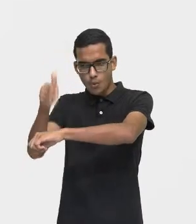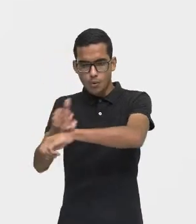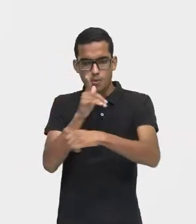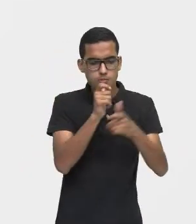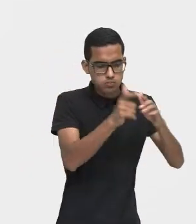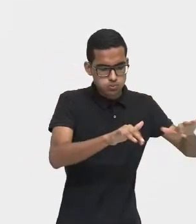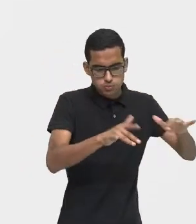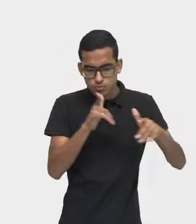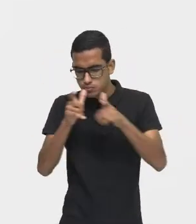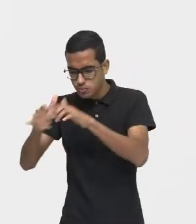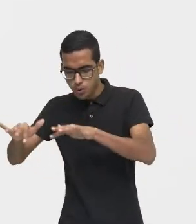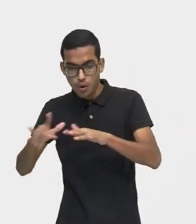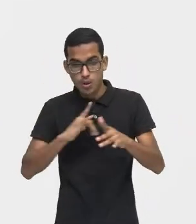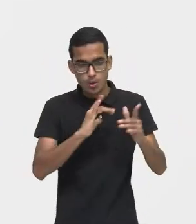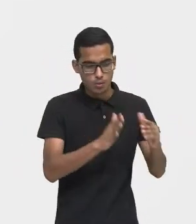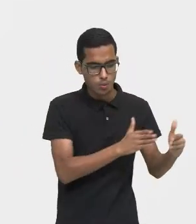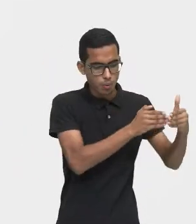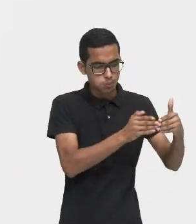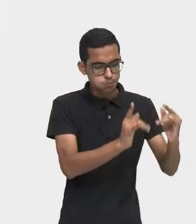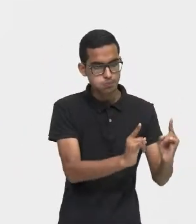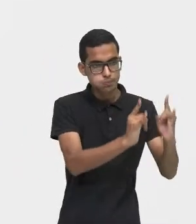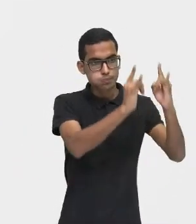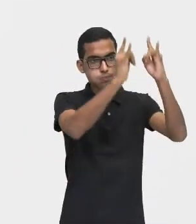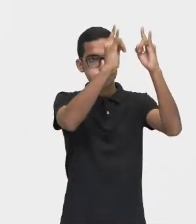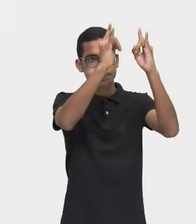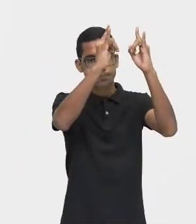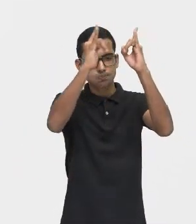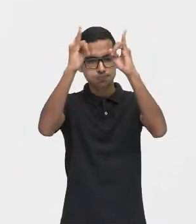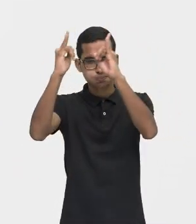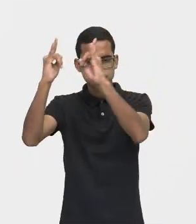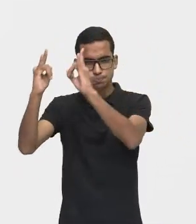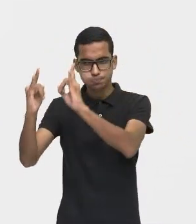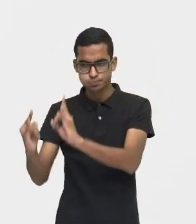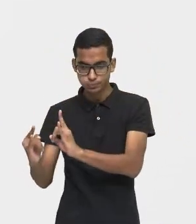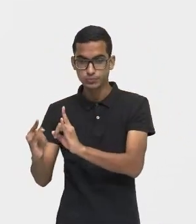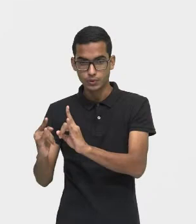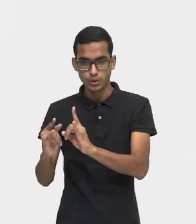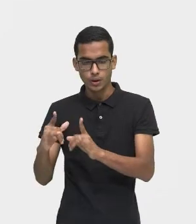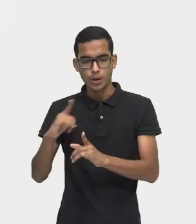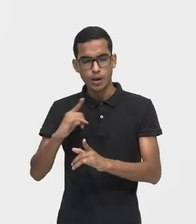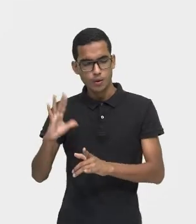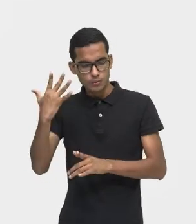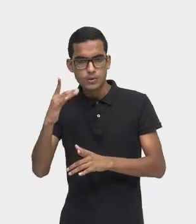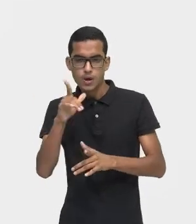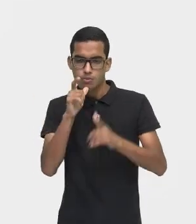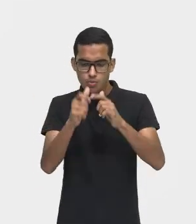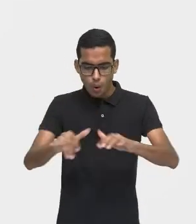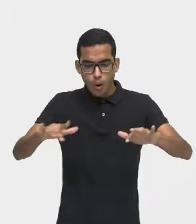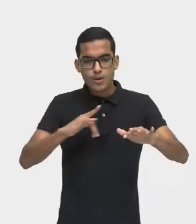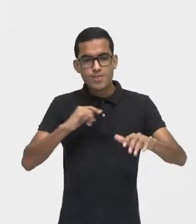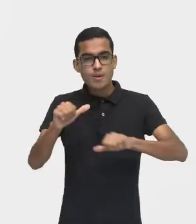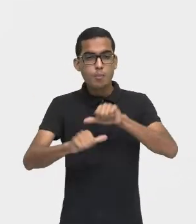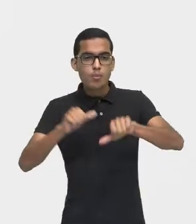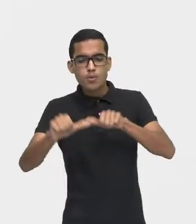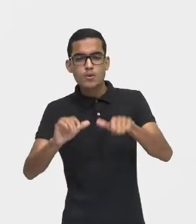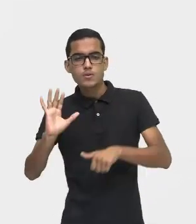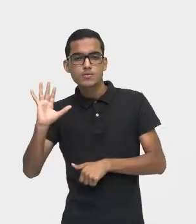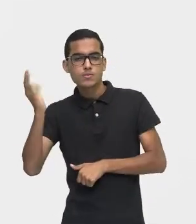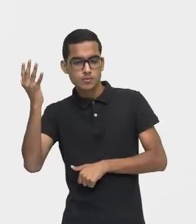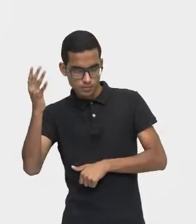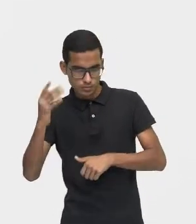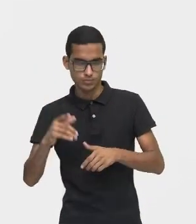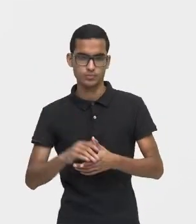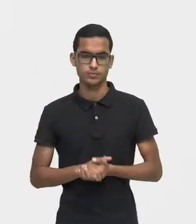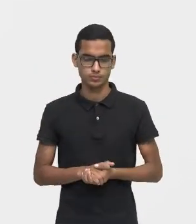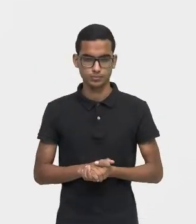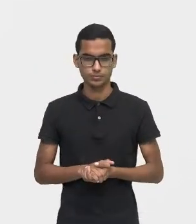em rios em que tem mudanças de altitude, tá? Então, a gente observa que vai ocorrer a construção de eclusas.